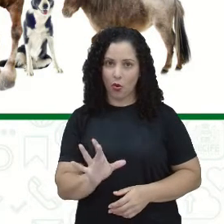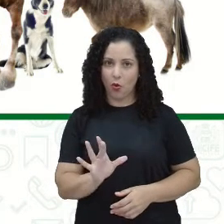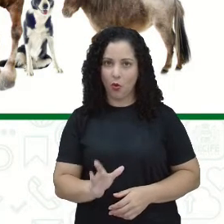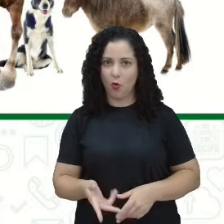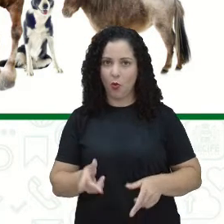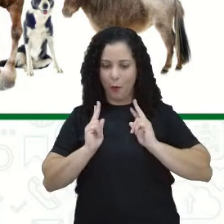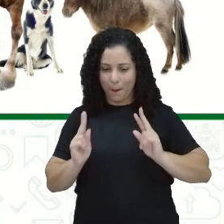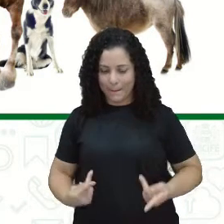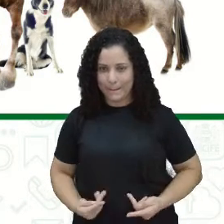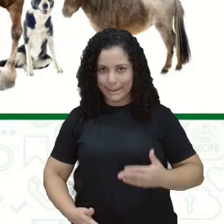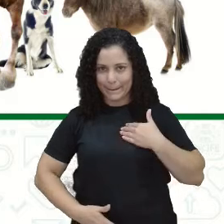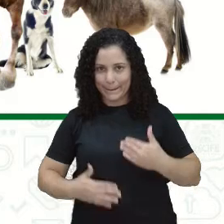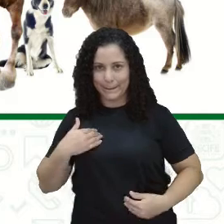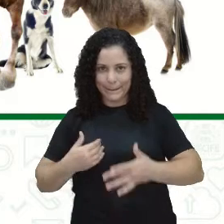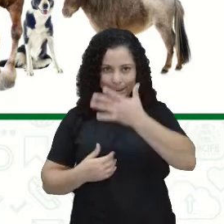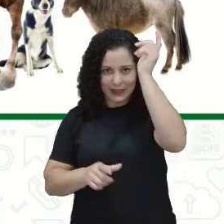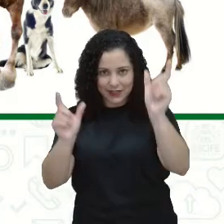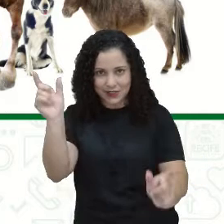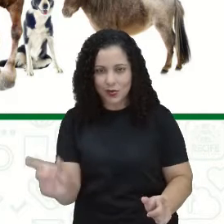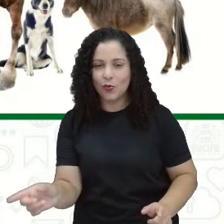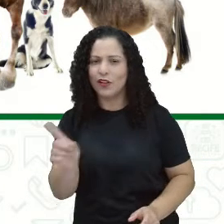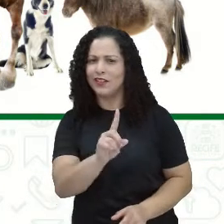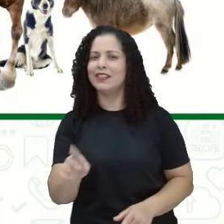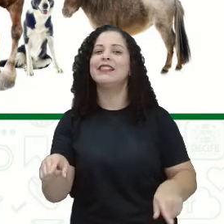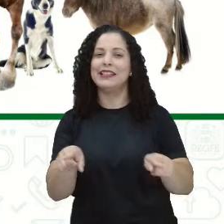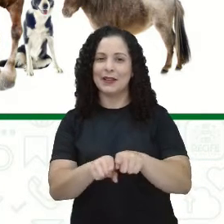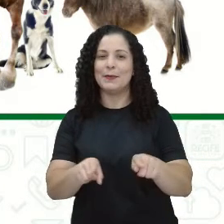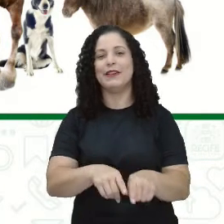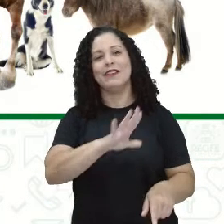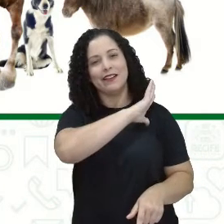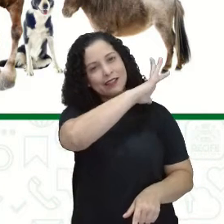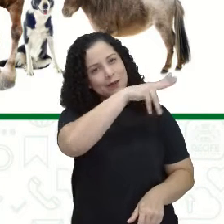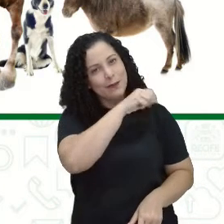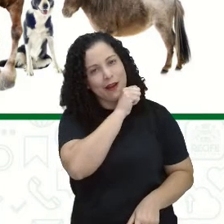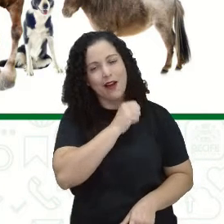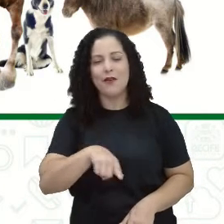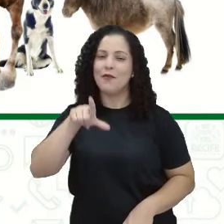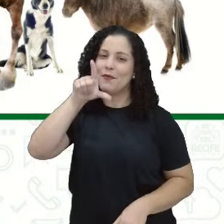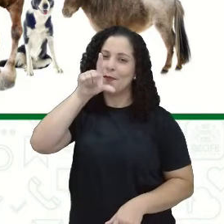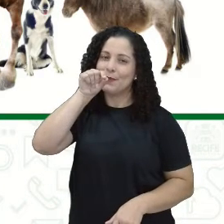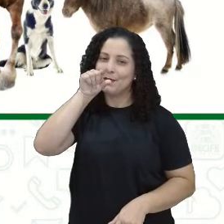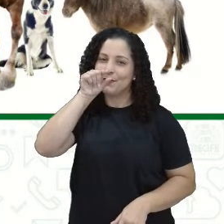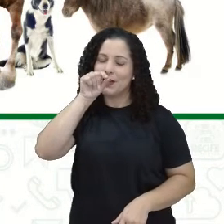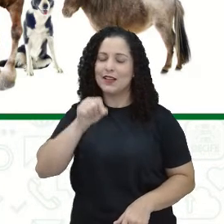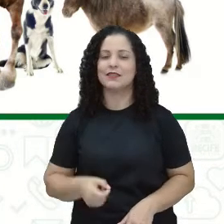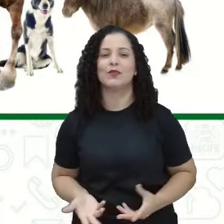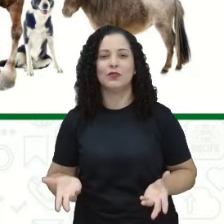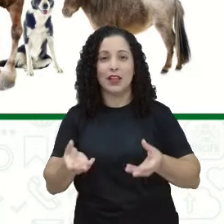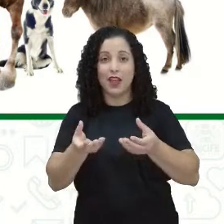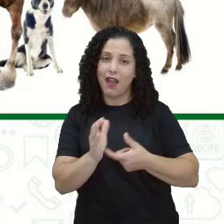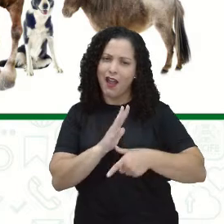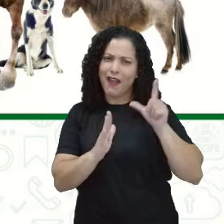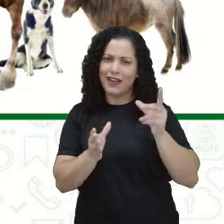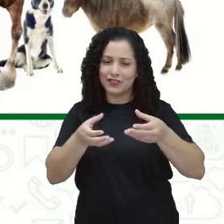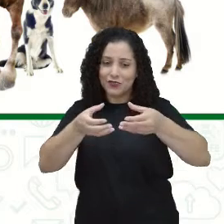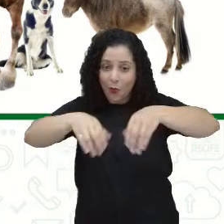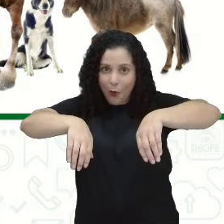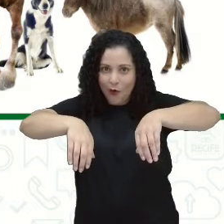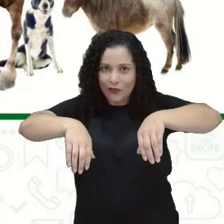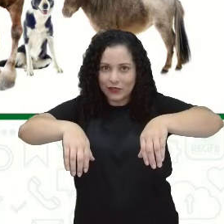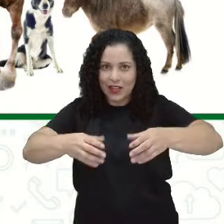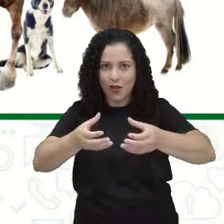os animais, né? Qualquer animal nasceu bem, seja uma ave que em algum momento foi um ovo, até que aquele